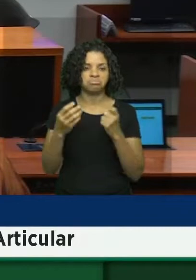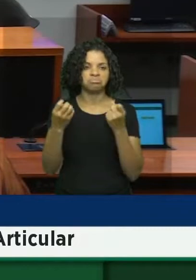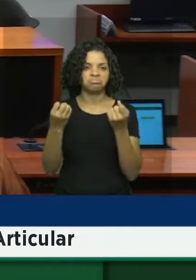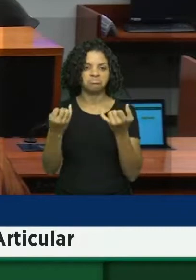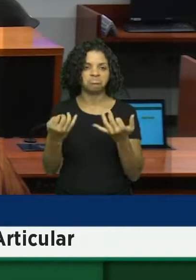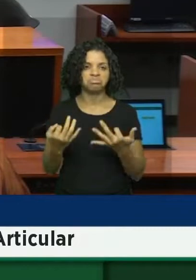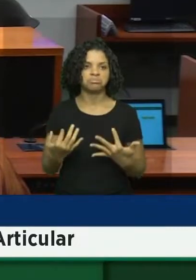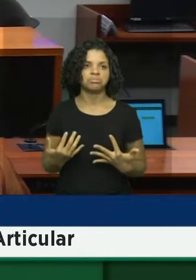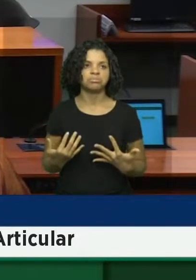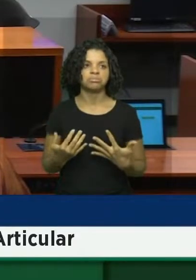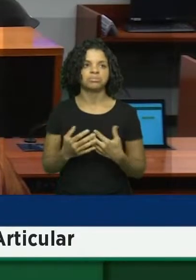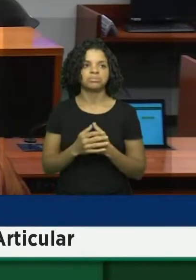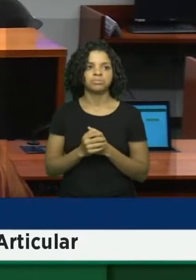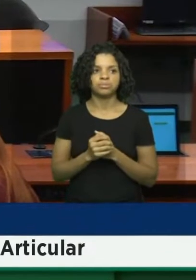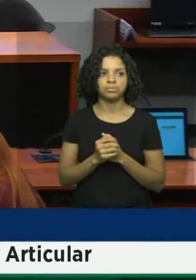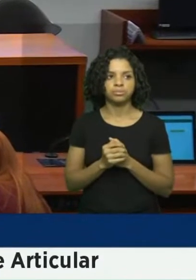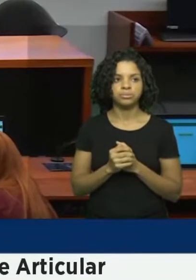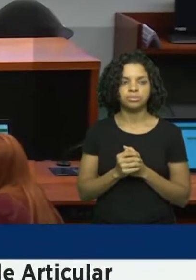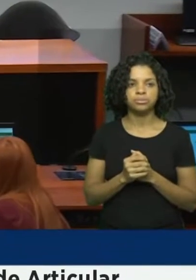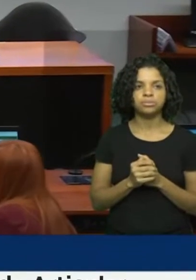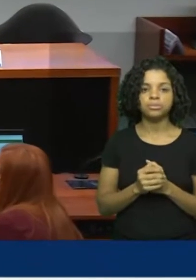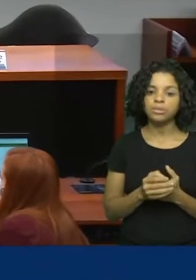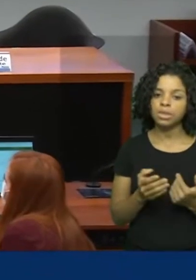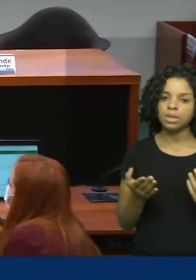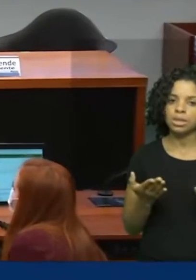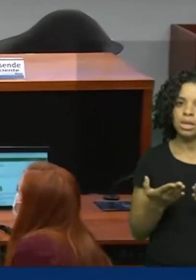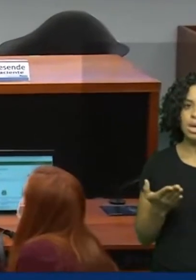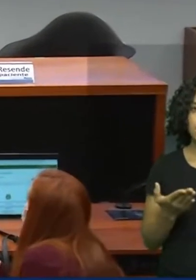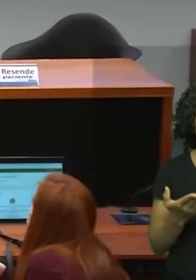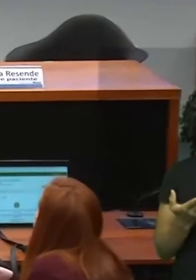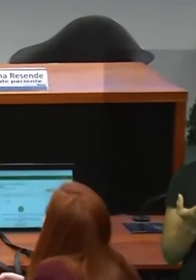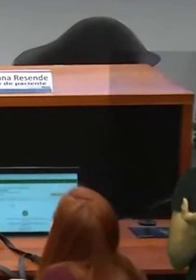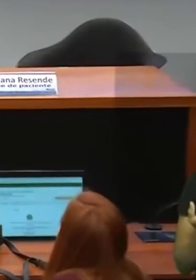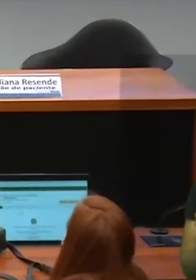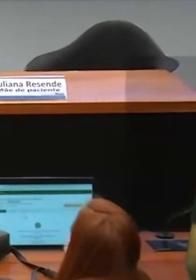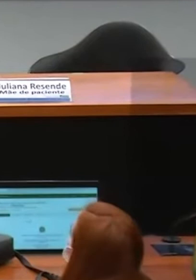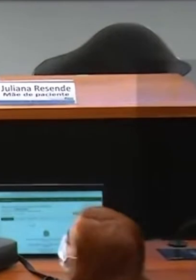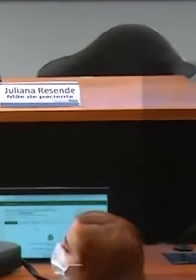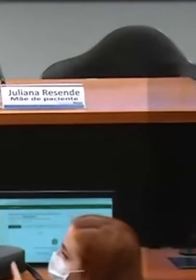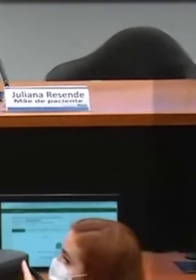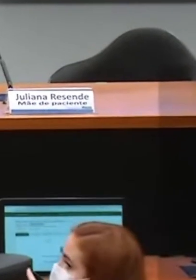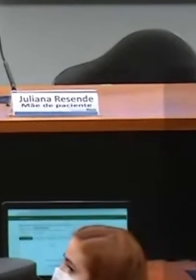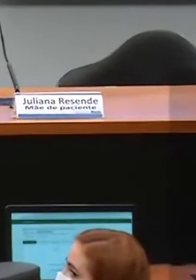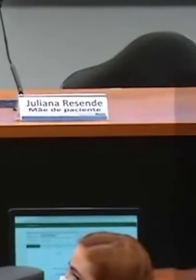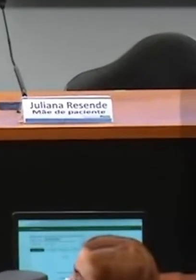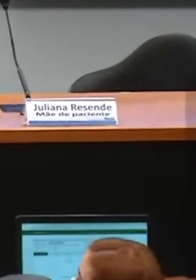E nós vamos, nesse momento, ouvir, e eu concedo a palavra para a doutora Kaline